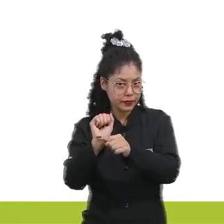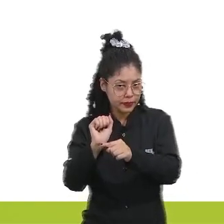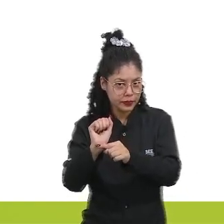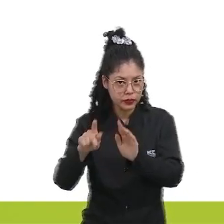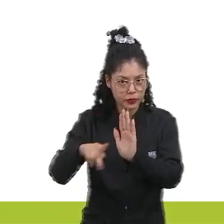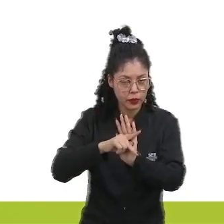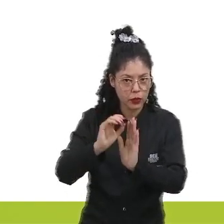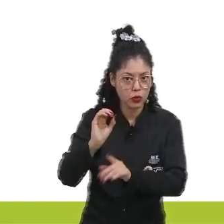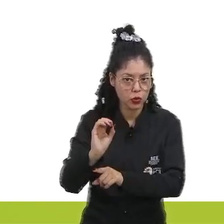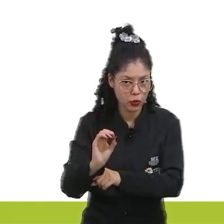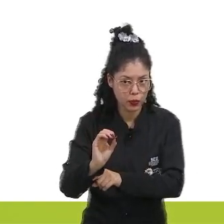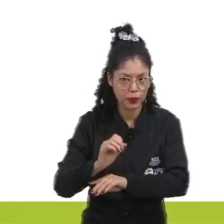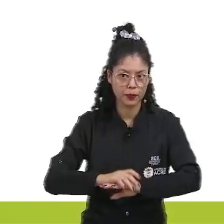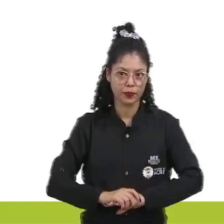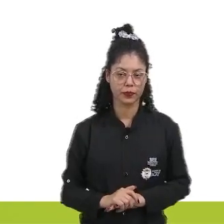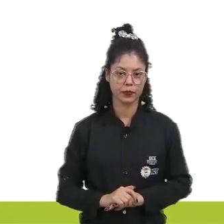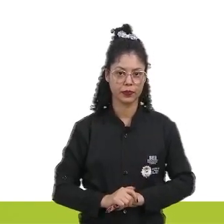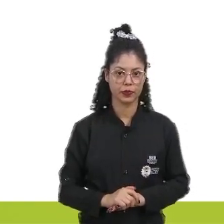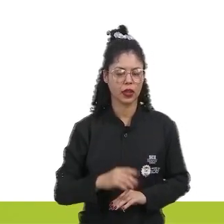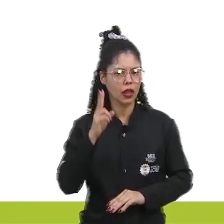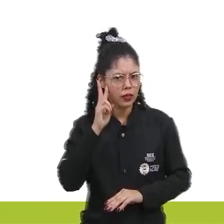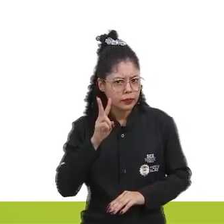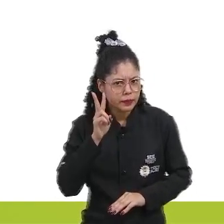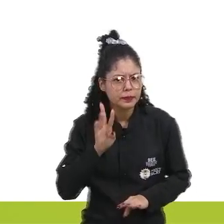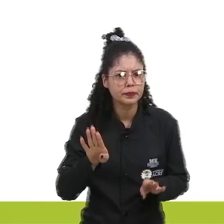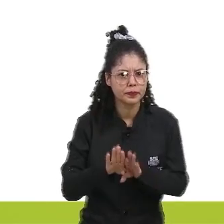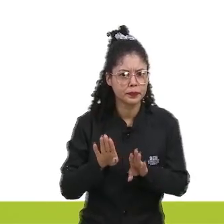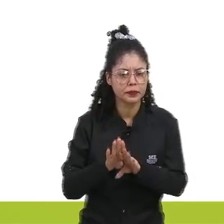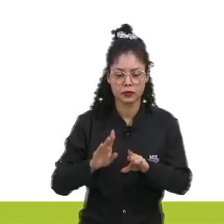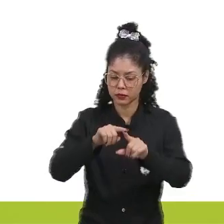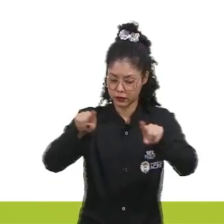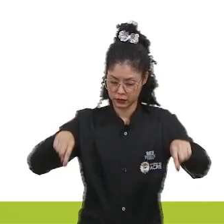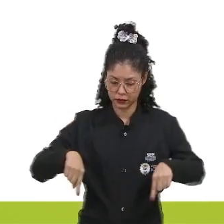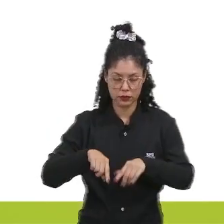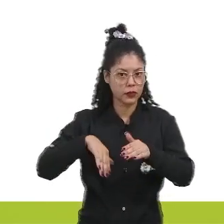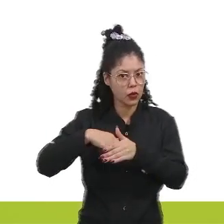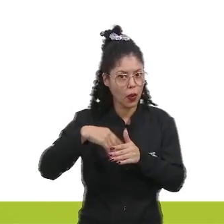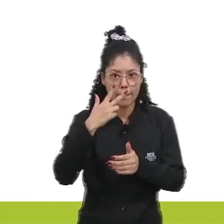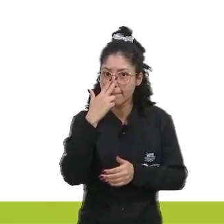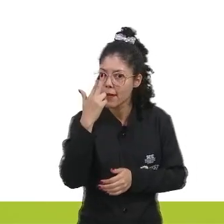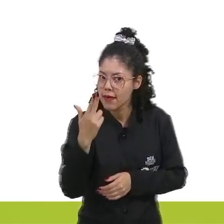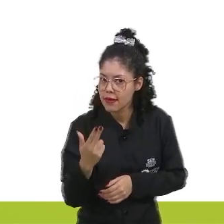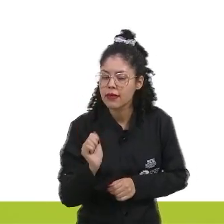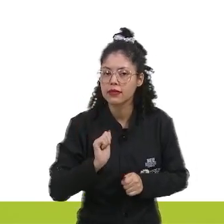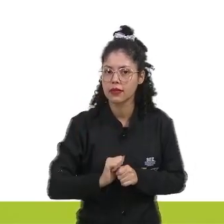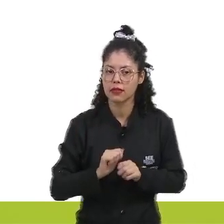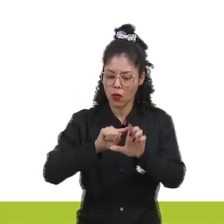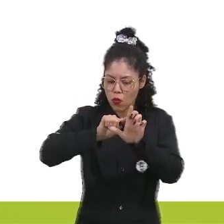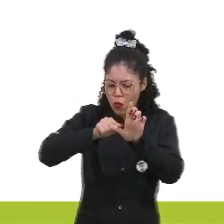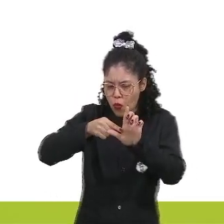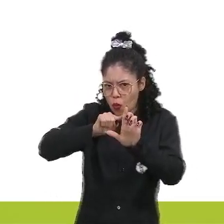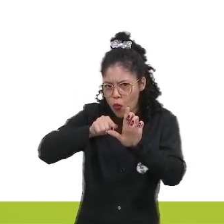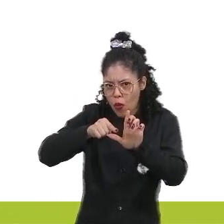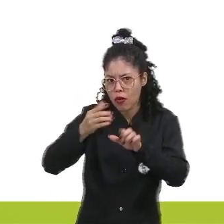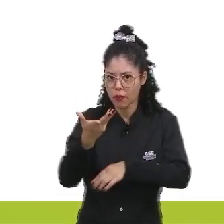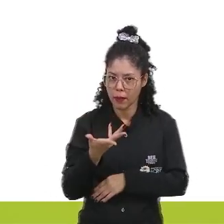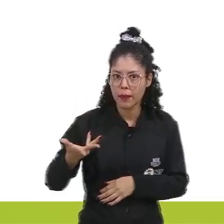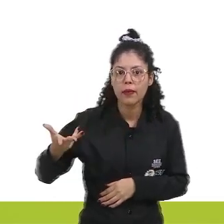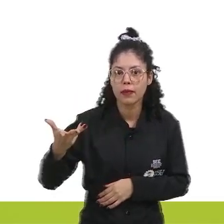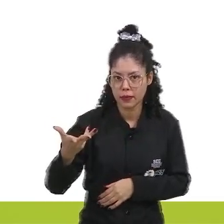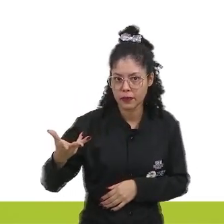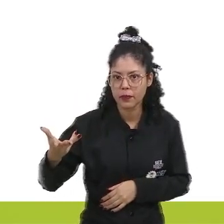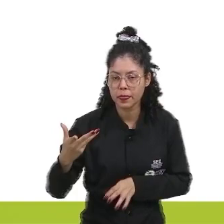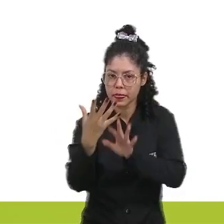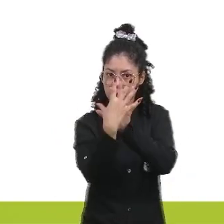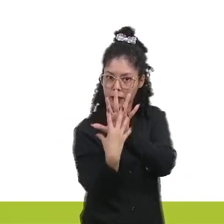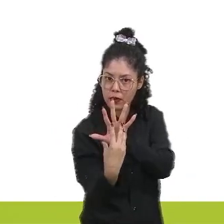própria tangente da função. Lembra do campo de futebol lá no início, né? Ele aparece um ângulo lá em relação à base,